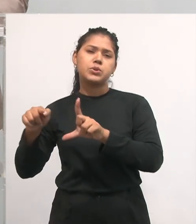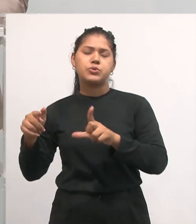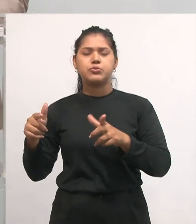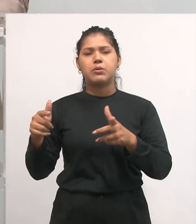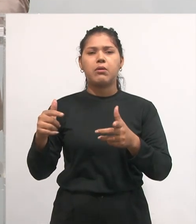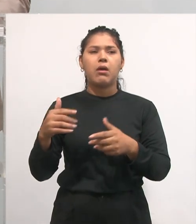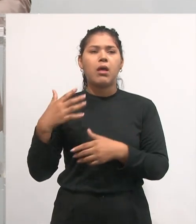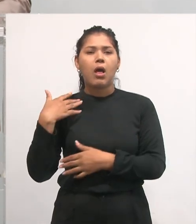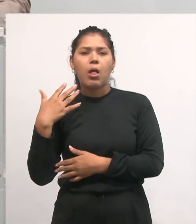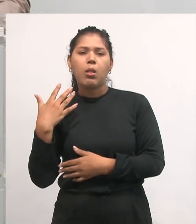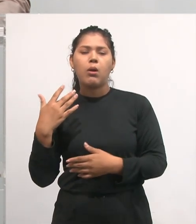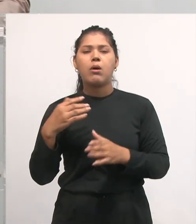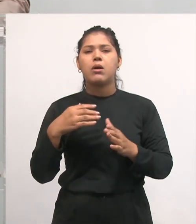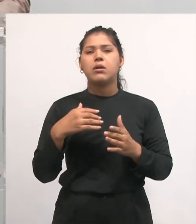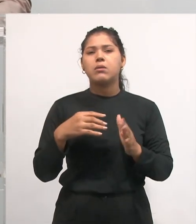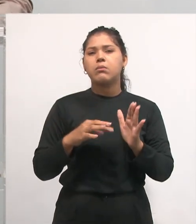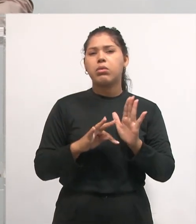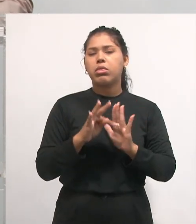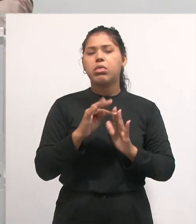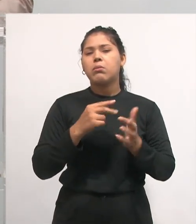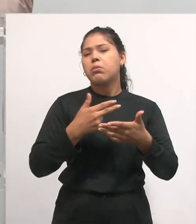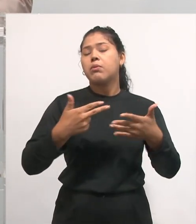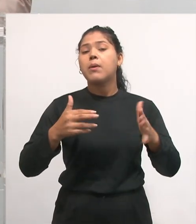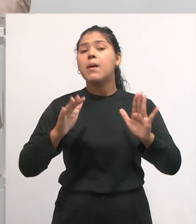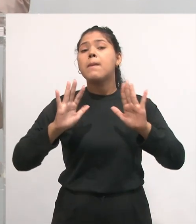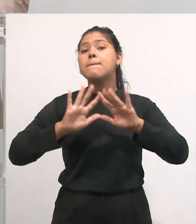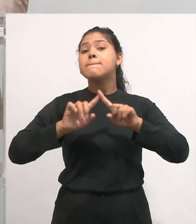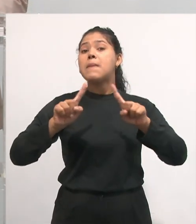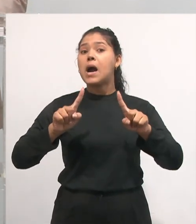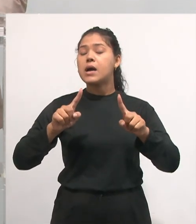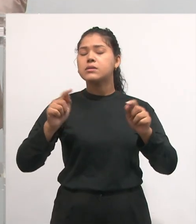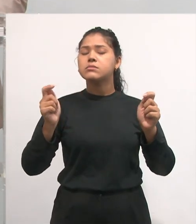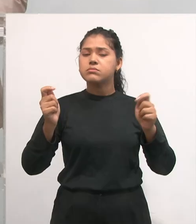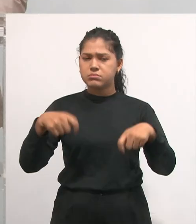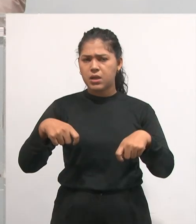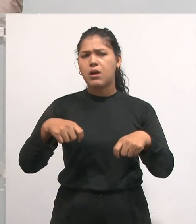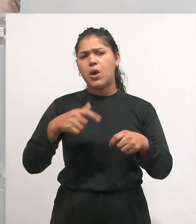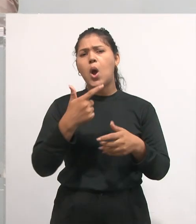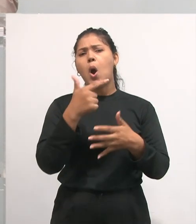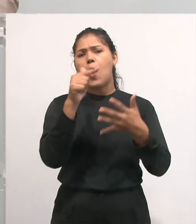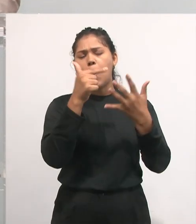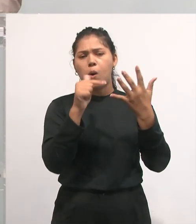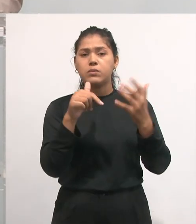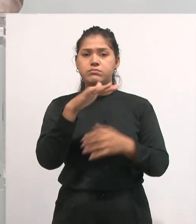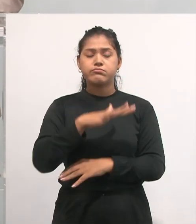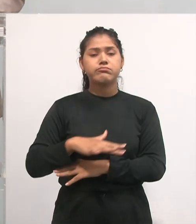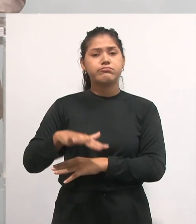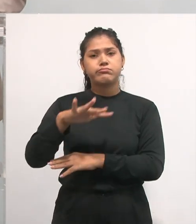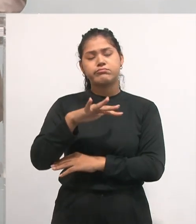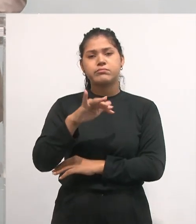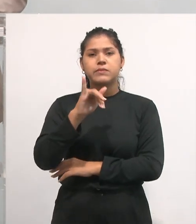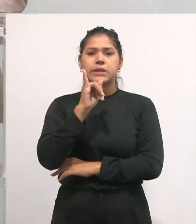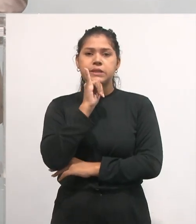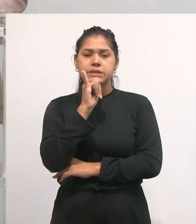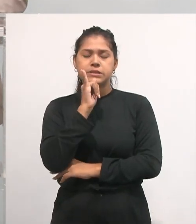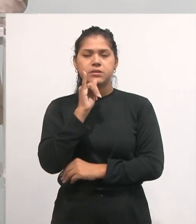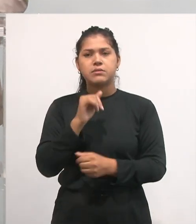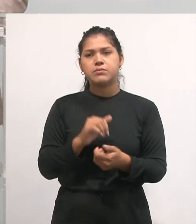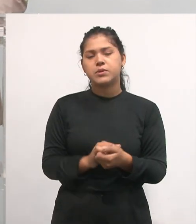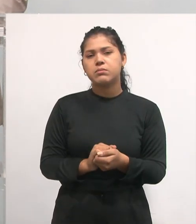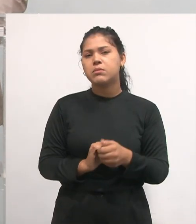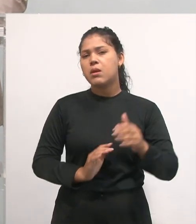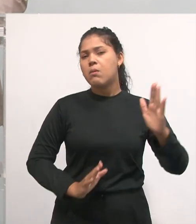temperatura e consumo de água, mas a gente pode definir outros fatores, por exemplo, Em épocas